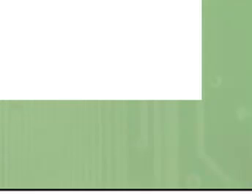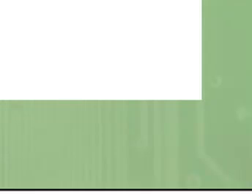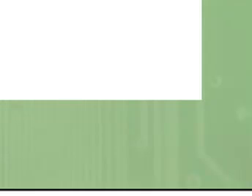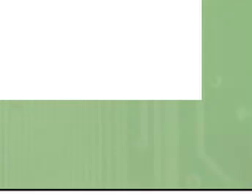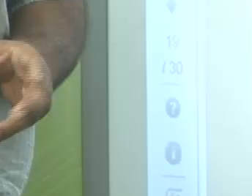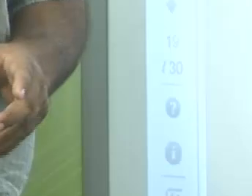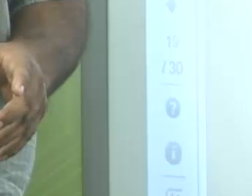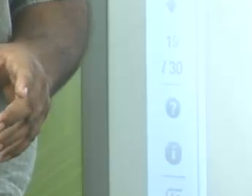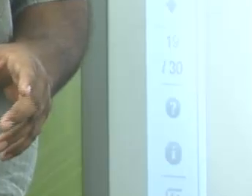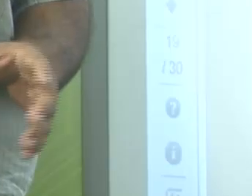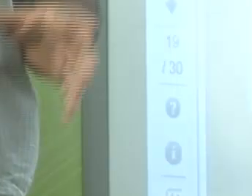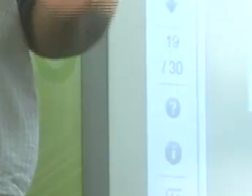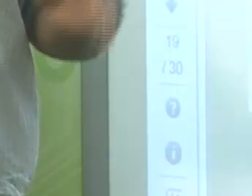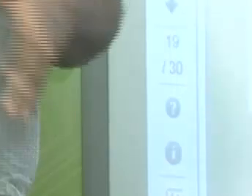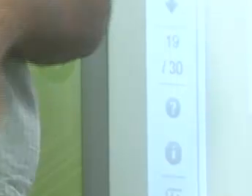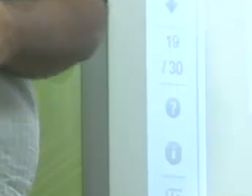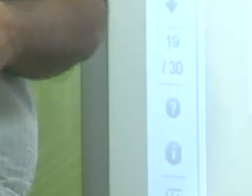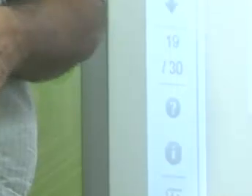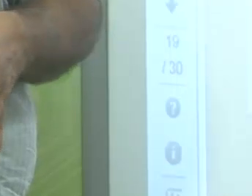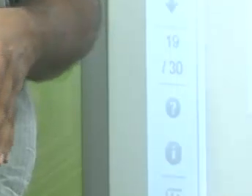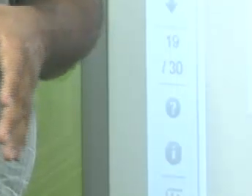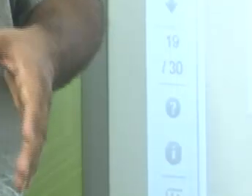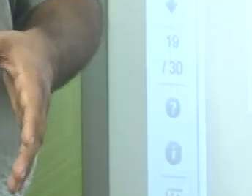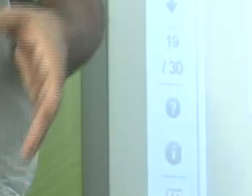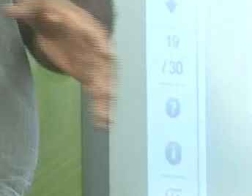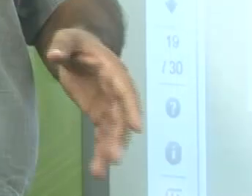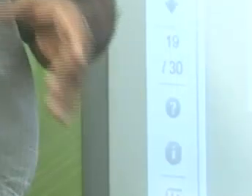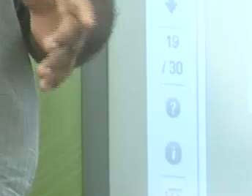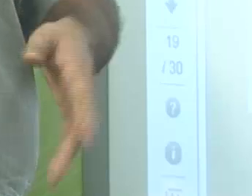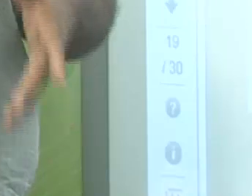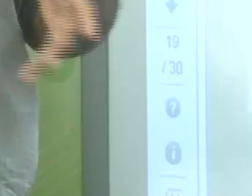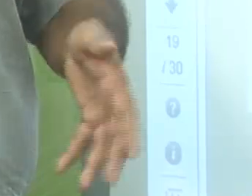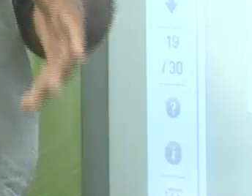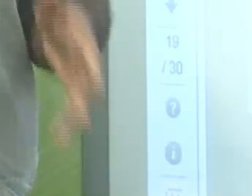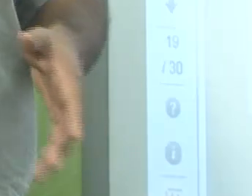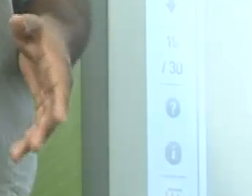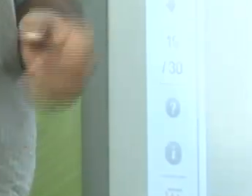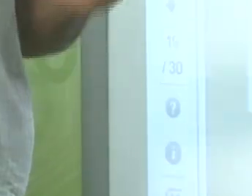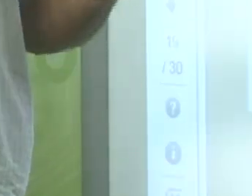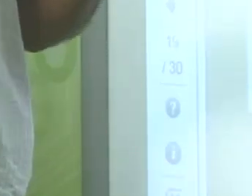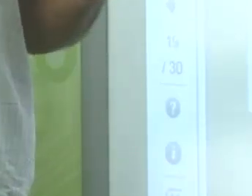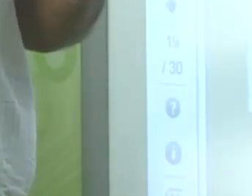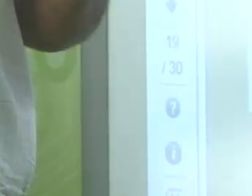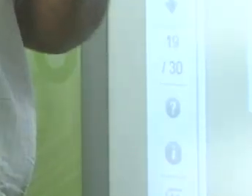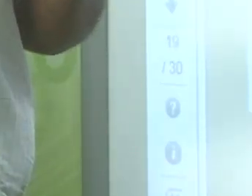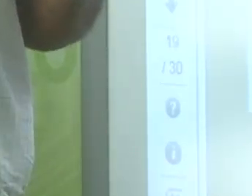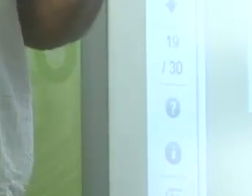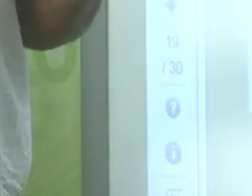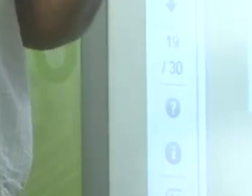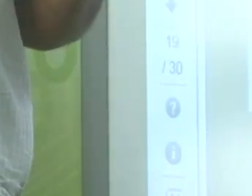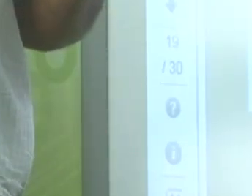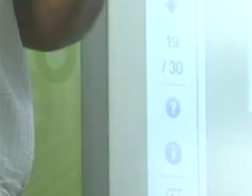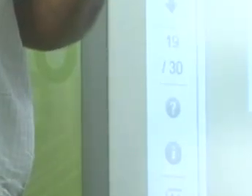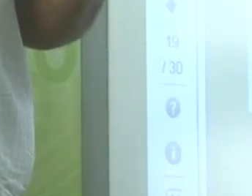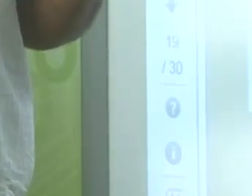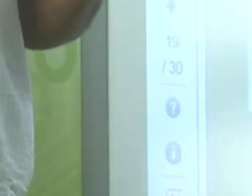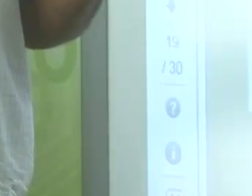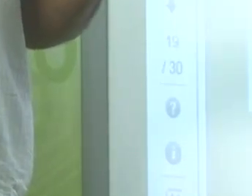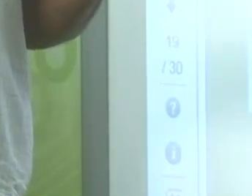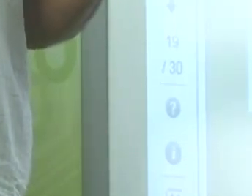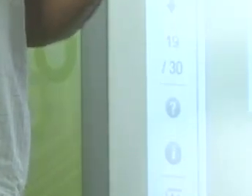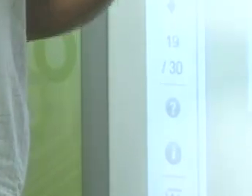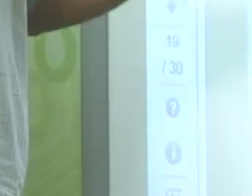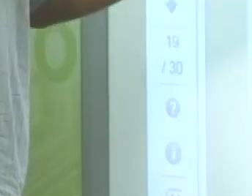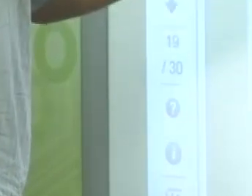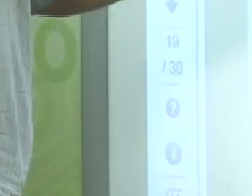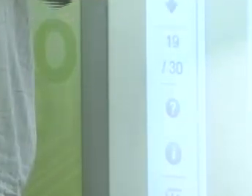de relacionamento de 1 para N. Agora, como é que seria de N para N? Vamos tentar